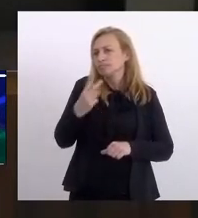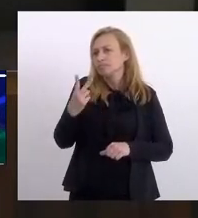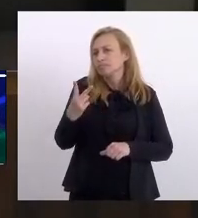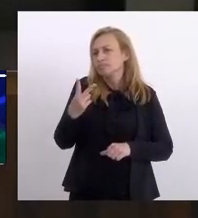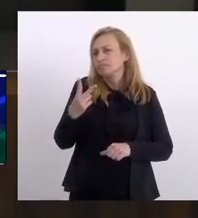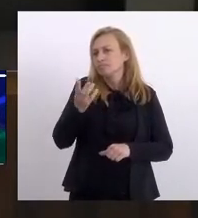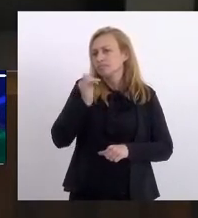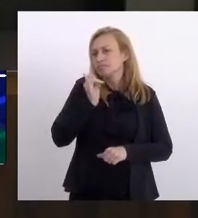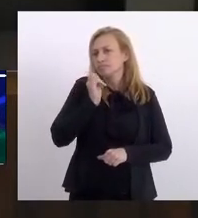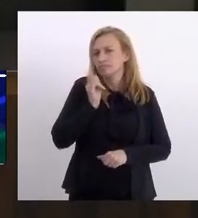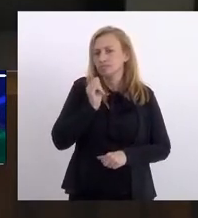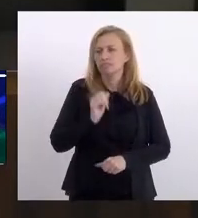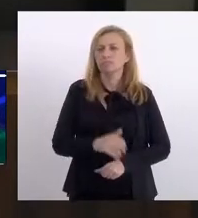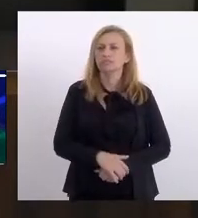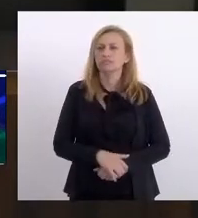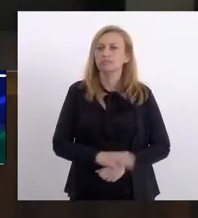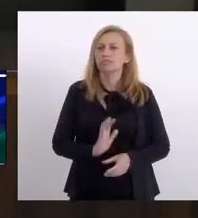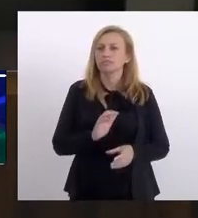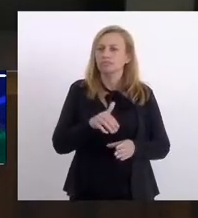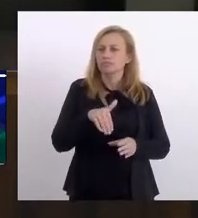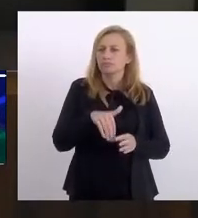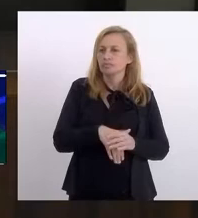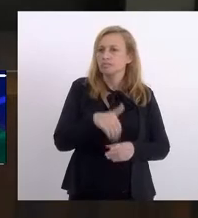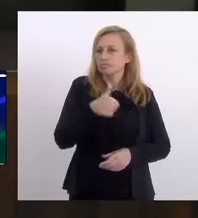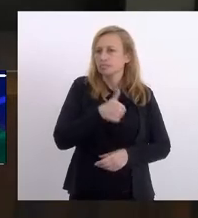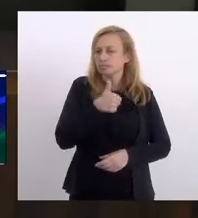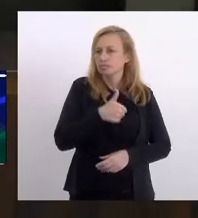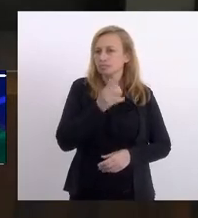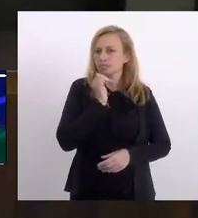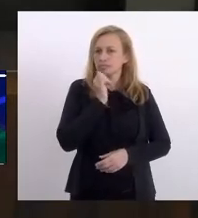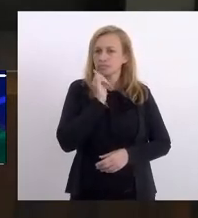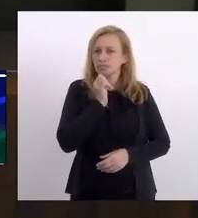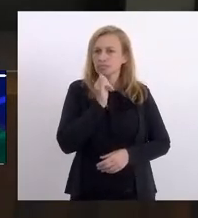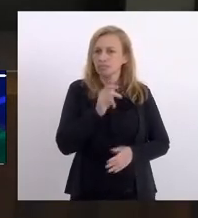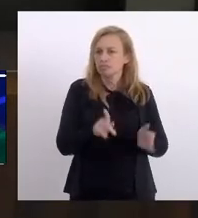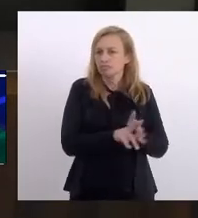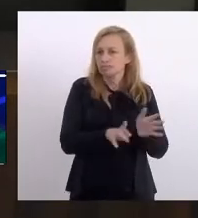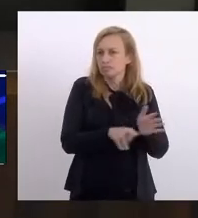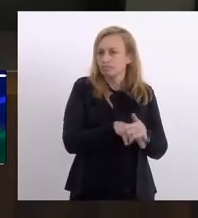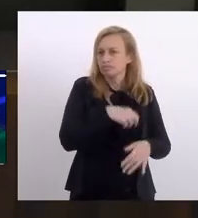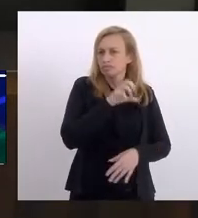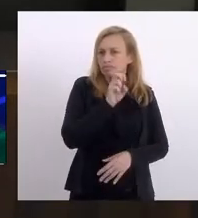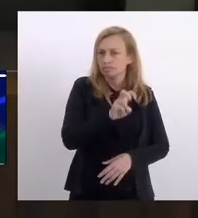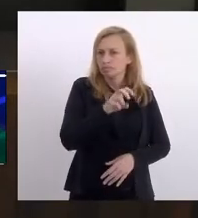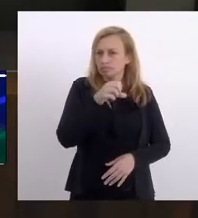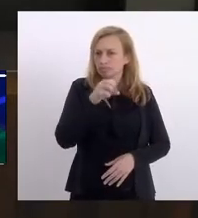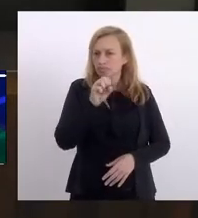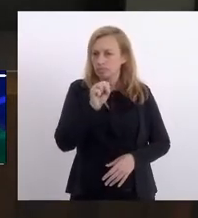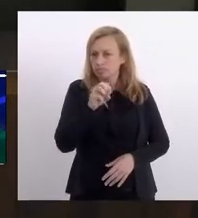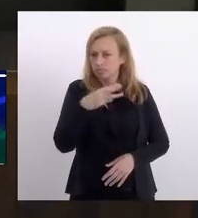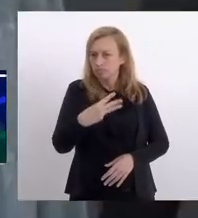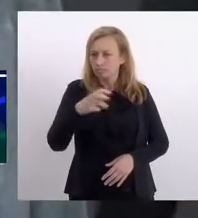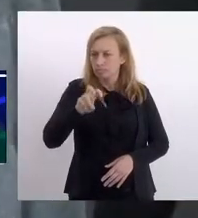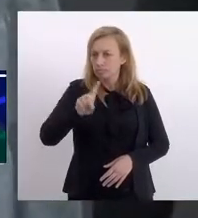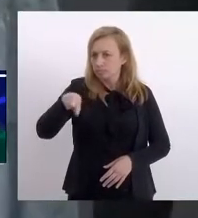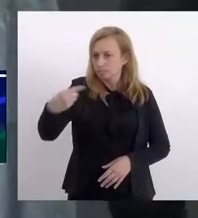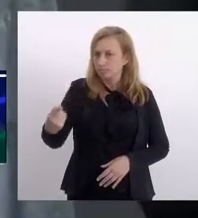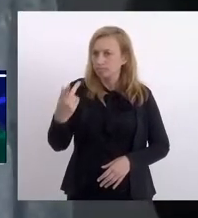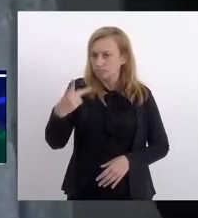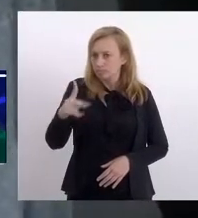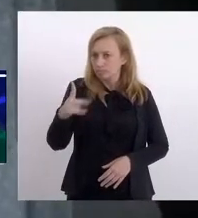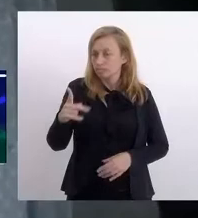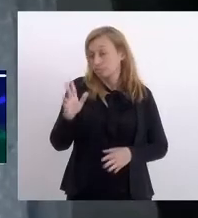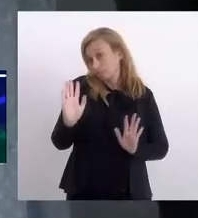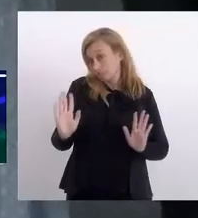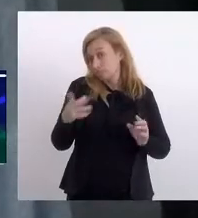os dois relatórios. Voto primeiro o relatório do projeto de resolução 535 e depois voto de Vossa Excelência. Vossa Excelência vai